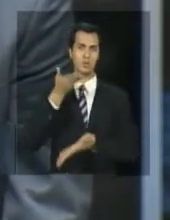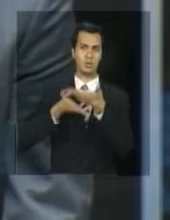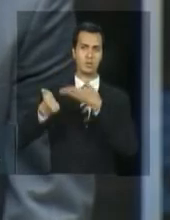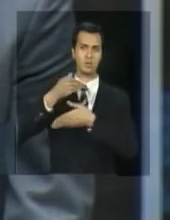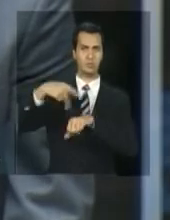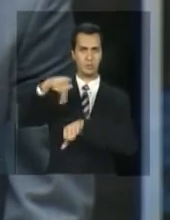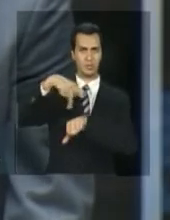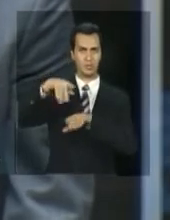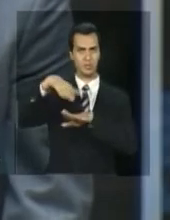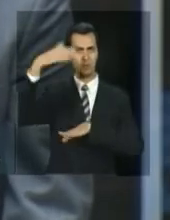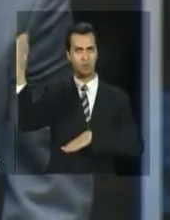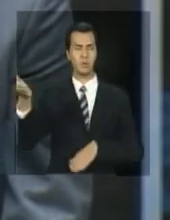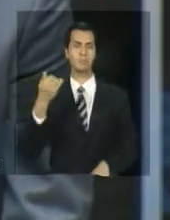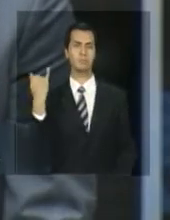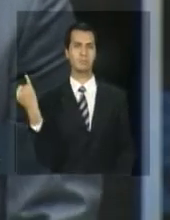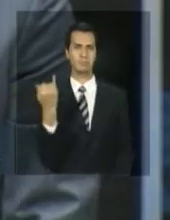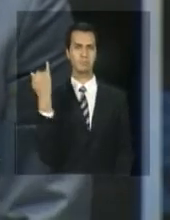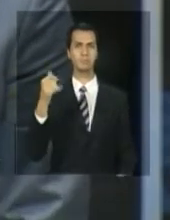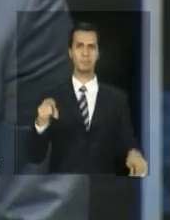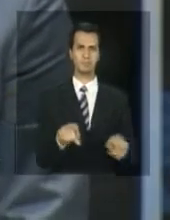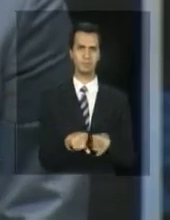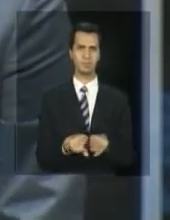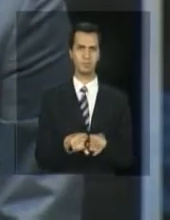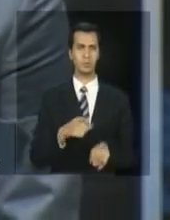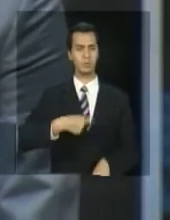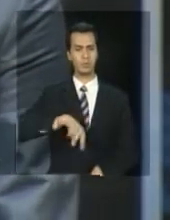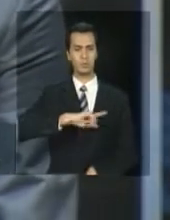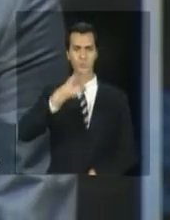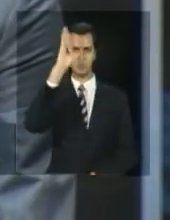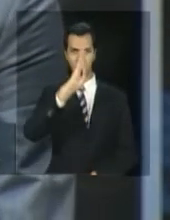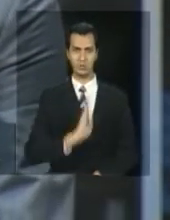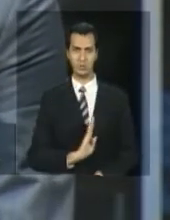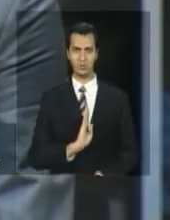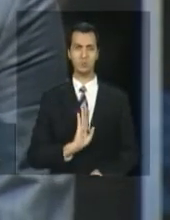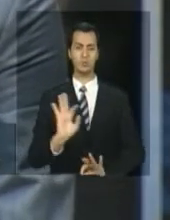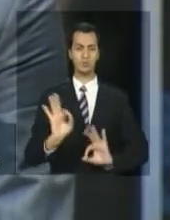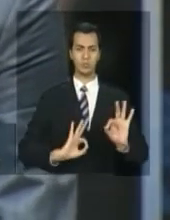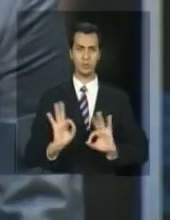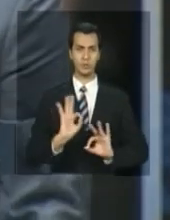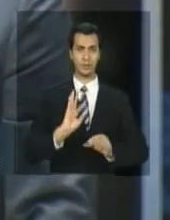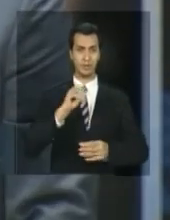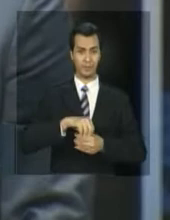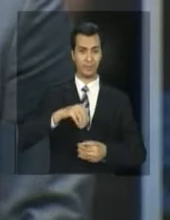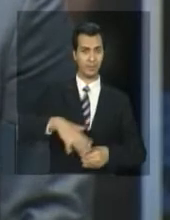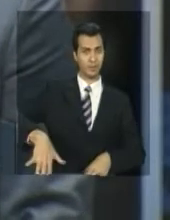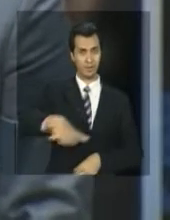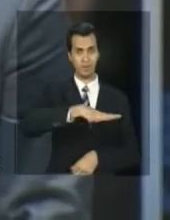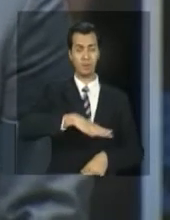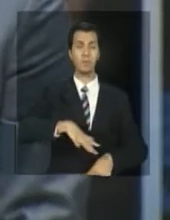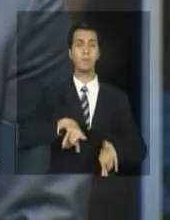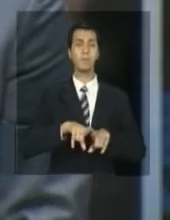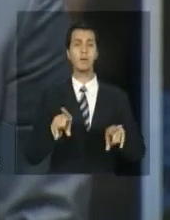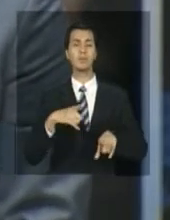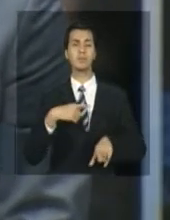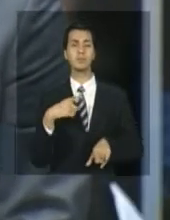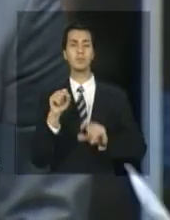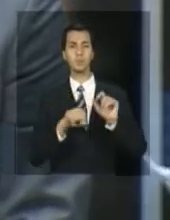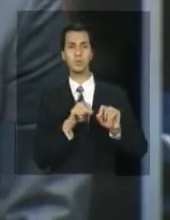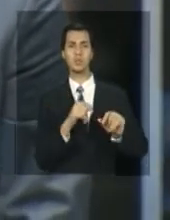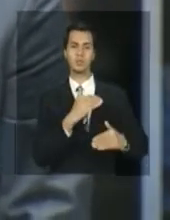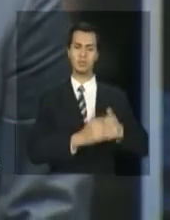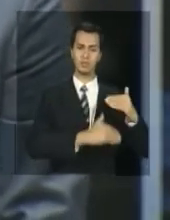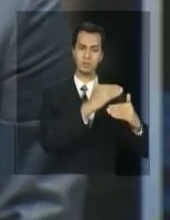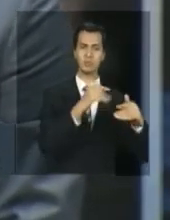componente essencial de um projeto nacional de desenvolvimento que articula crescimento e inclusão